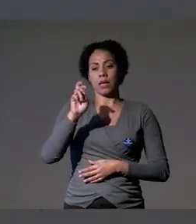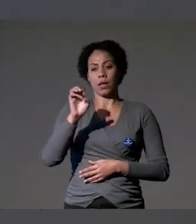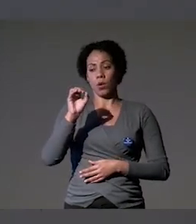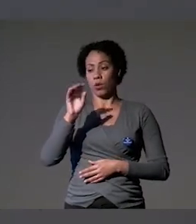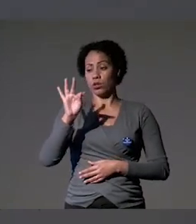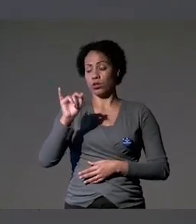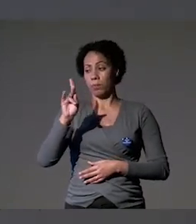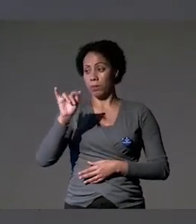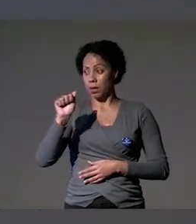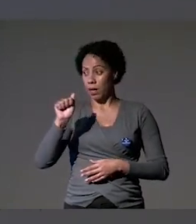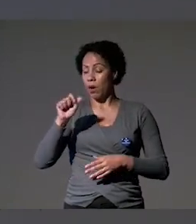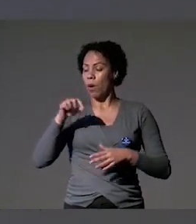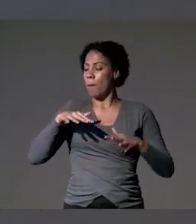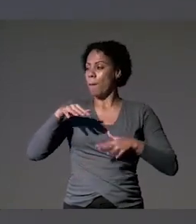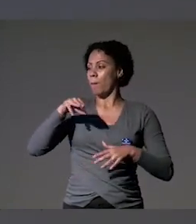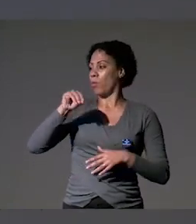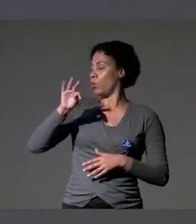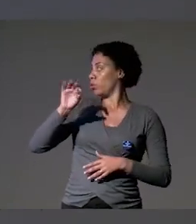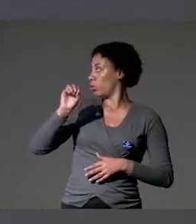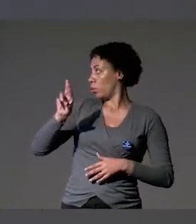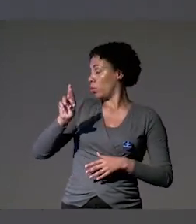assim como as alterações de conduta.